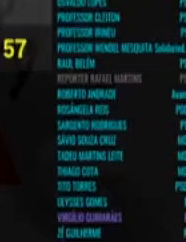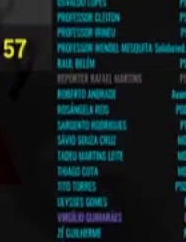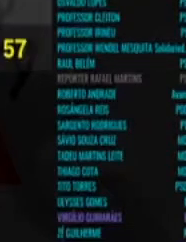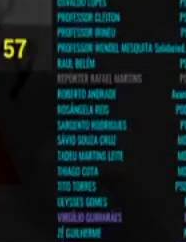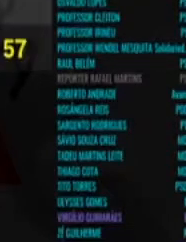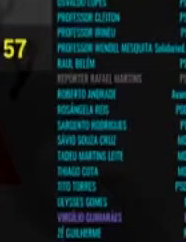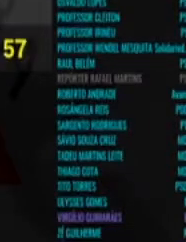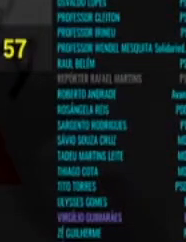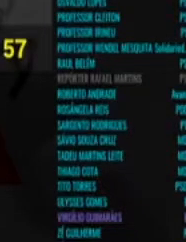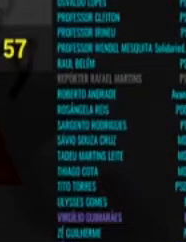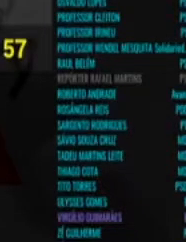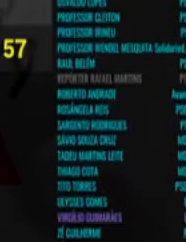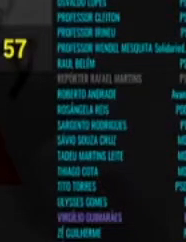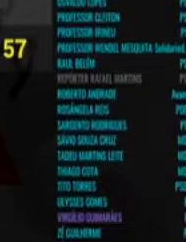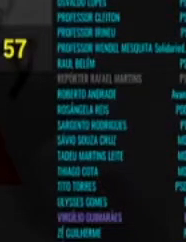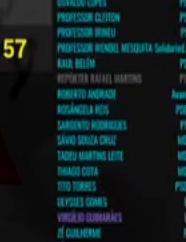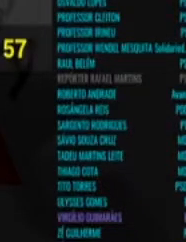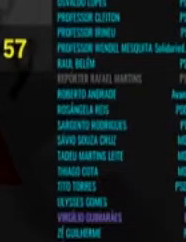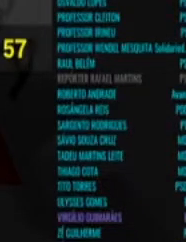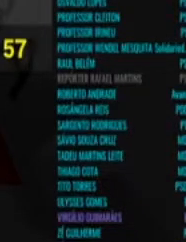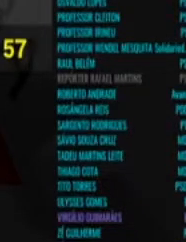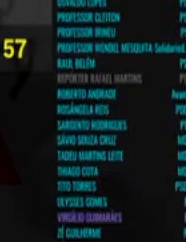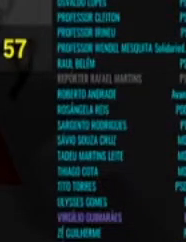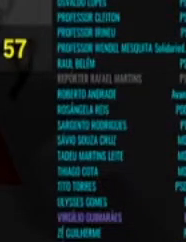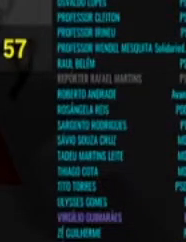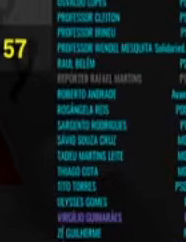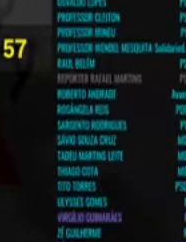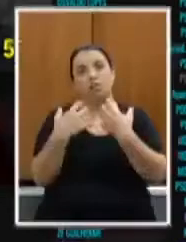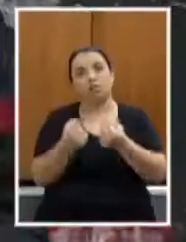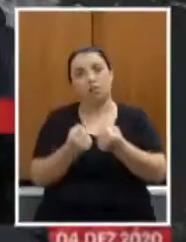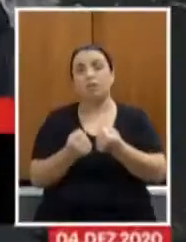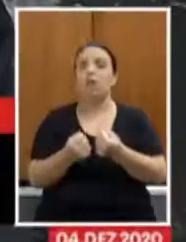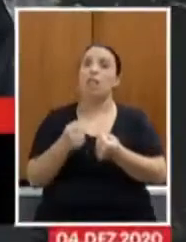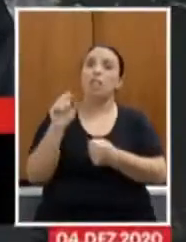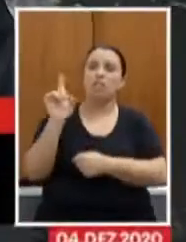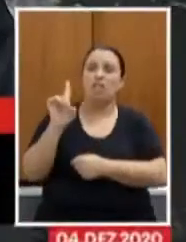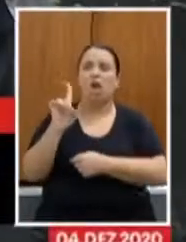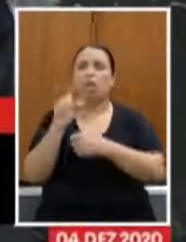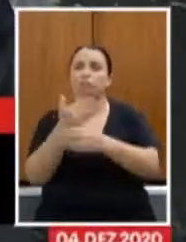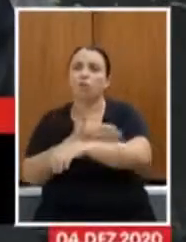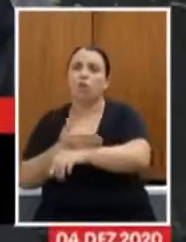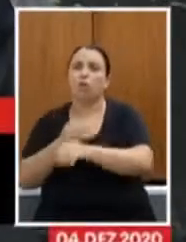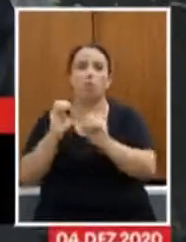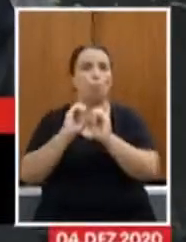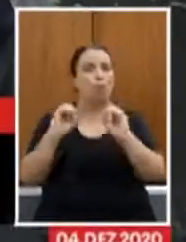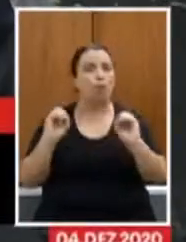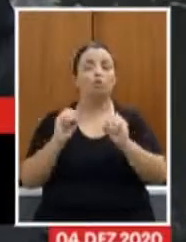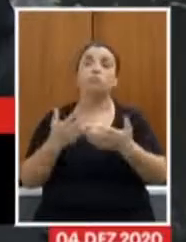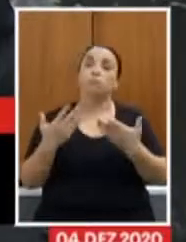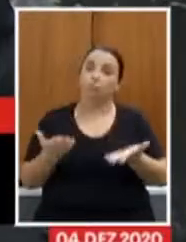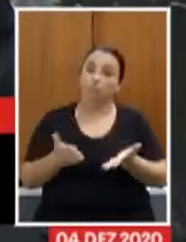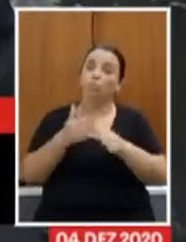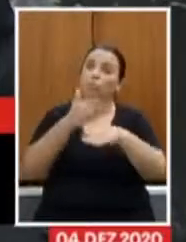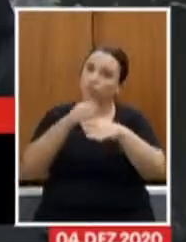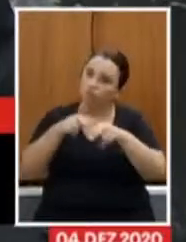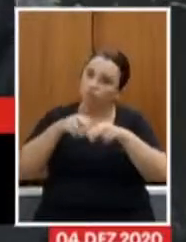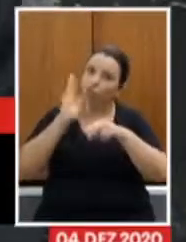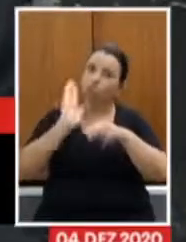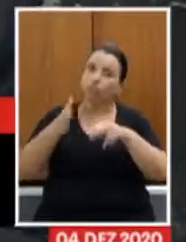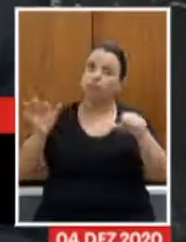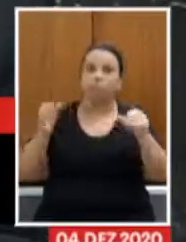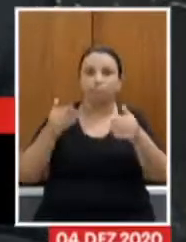Votaram sim 57 senhoras e senhores deputados, não houve voto não nem branco, portanto, está